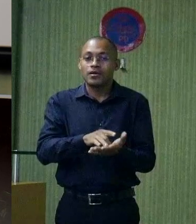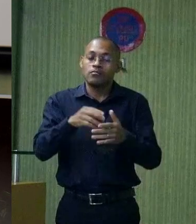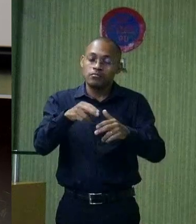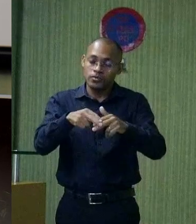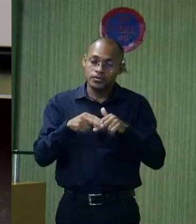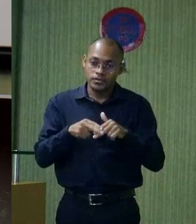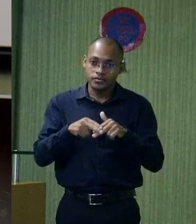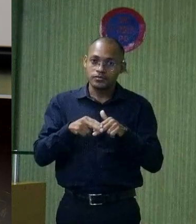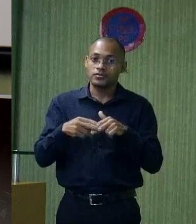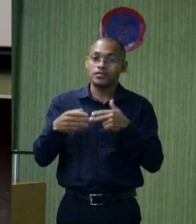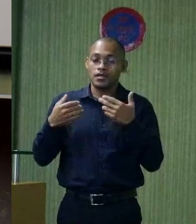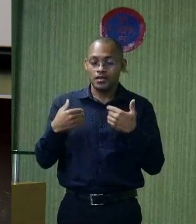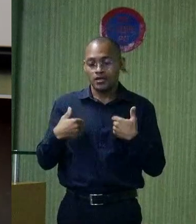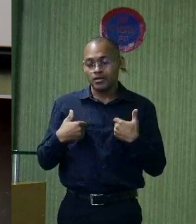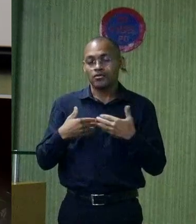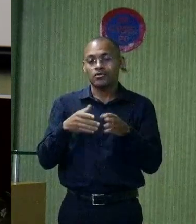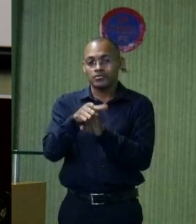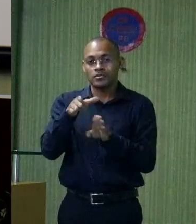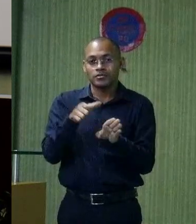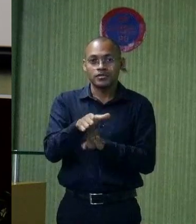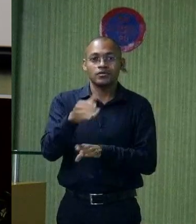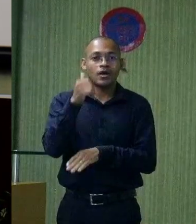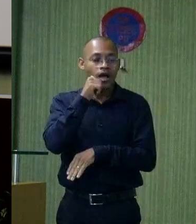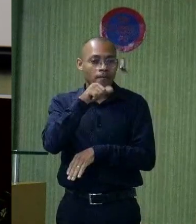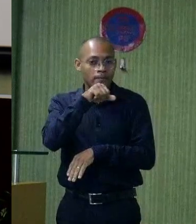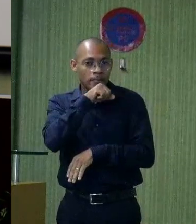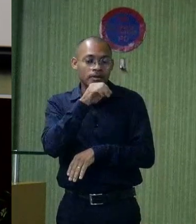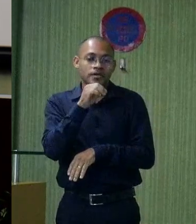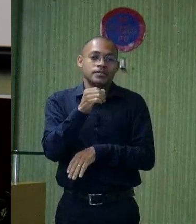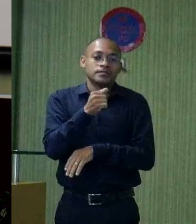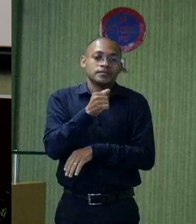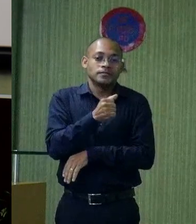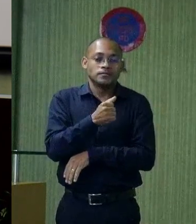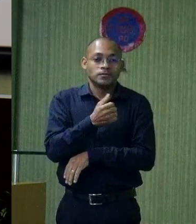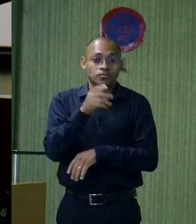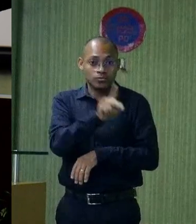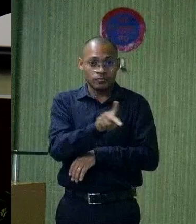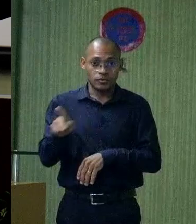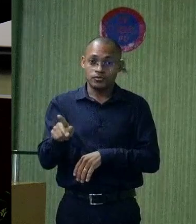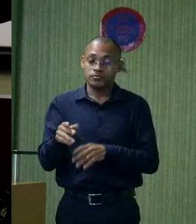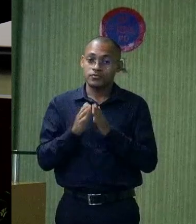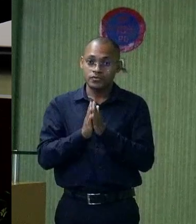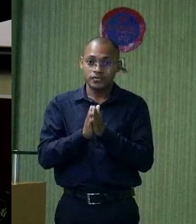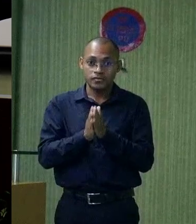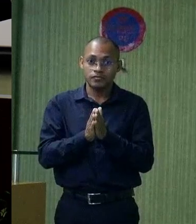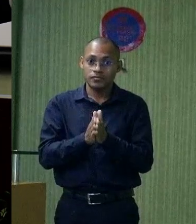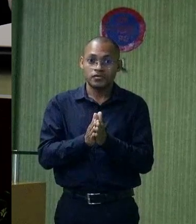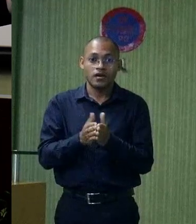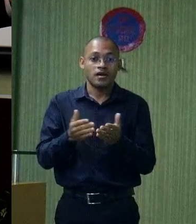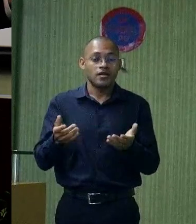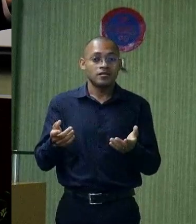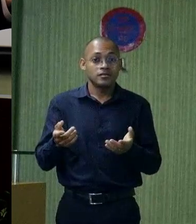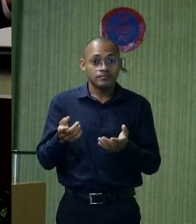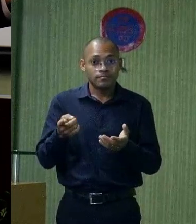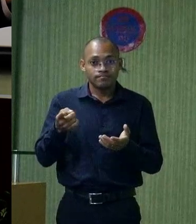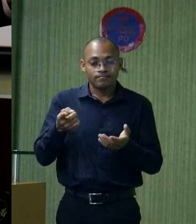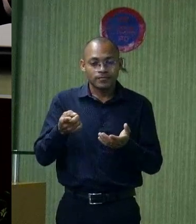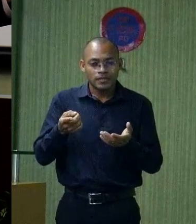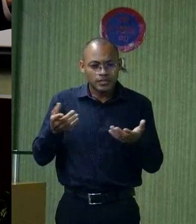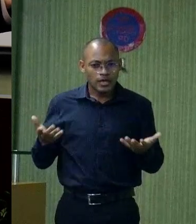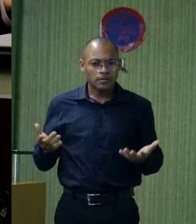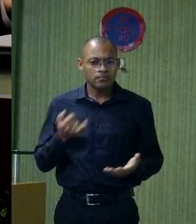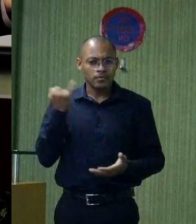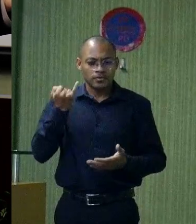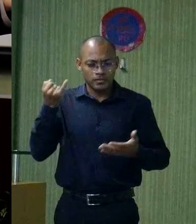né seus seus alunos e nem as mães também seus filhos porque a gente teve por exemplo um evento que a nossa querida coordenadora